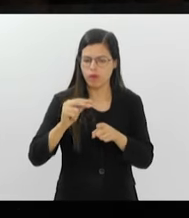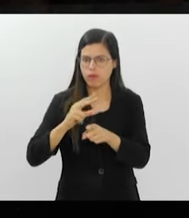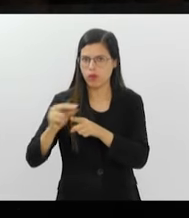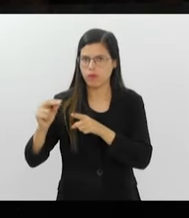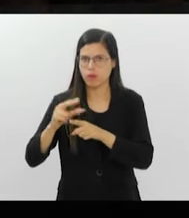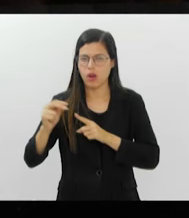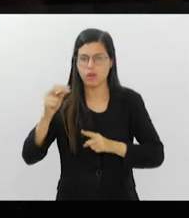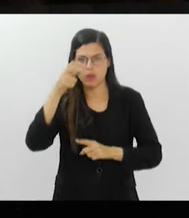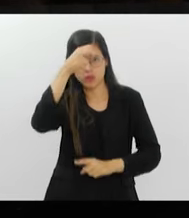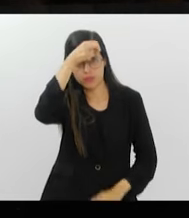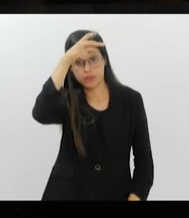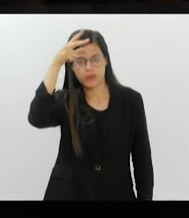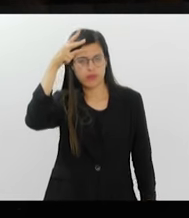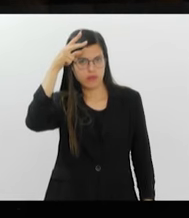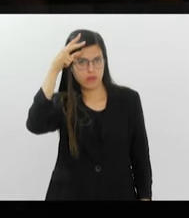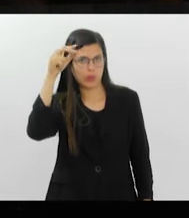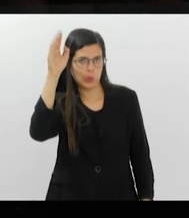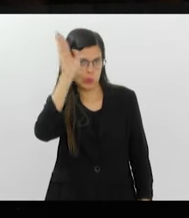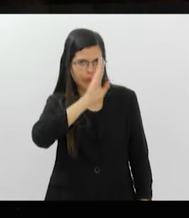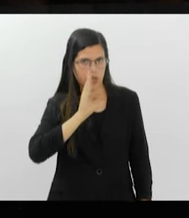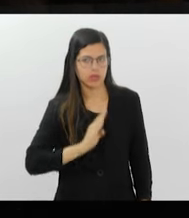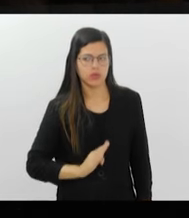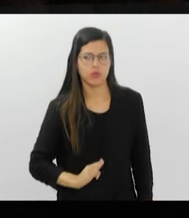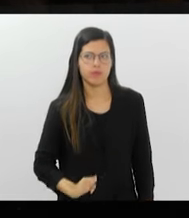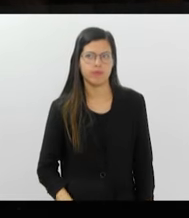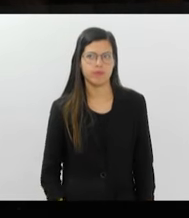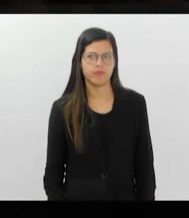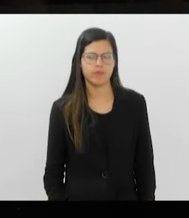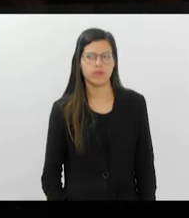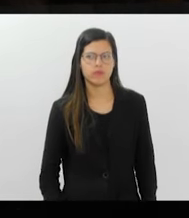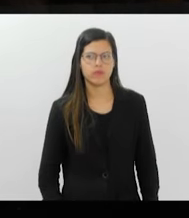prefeito no Brasil.